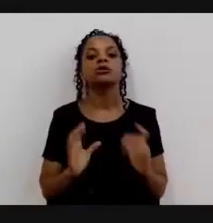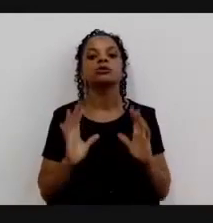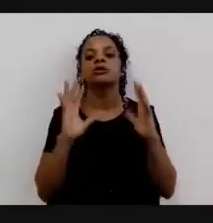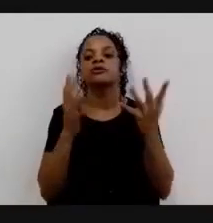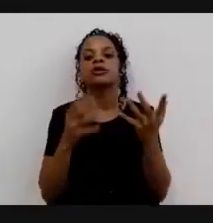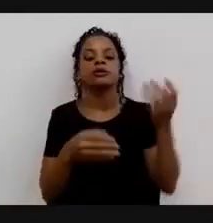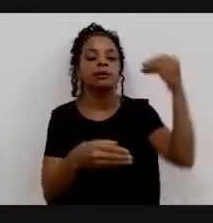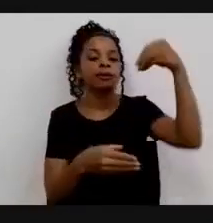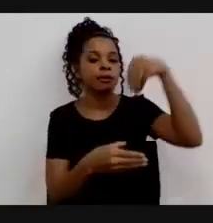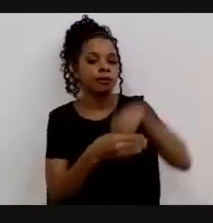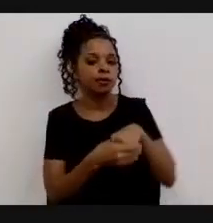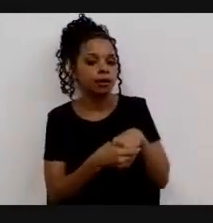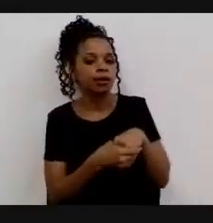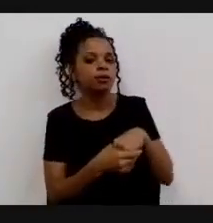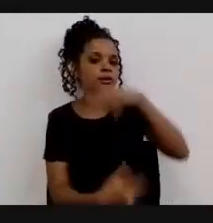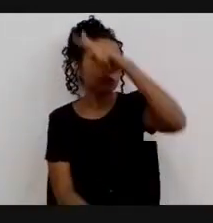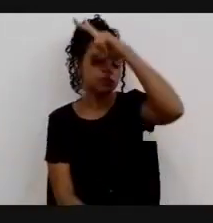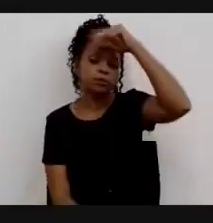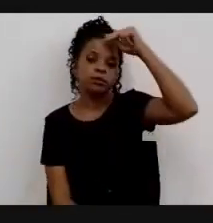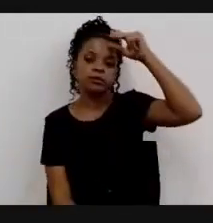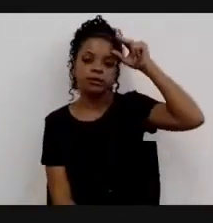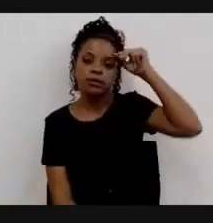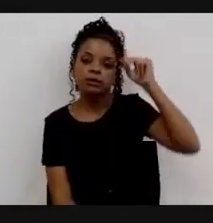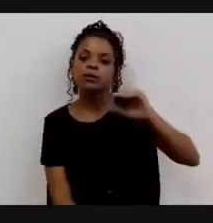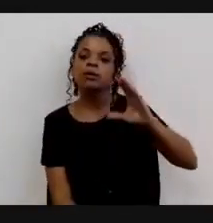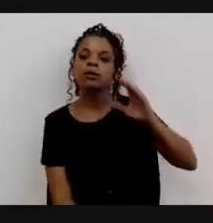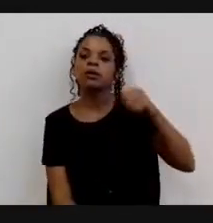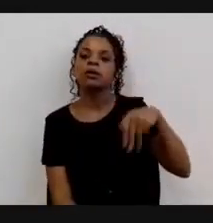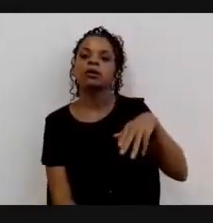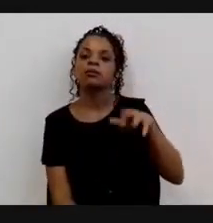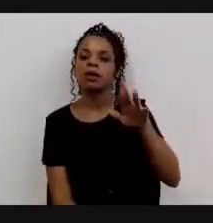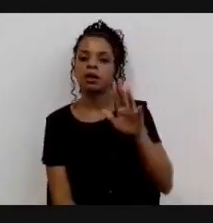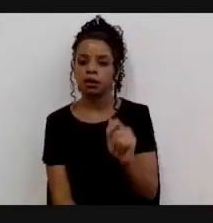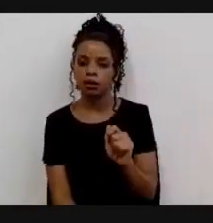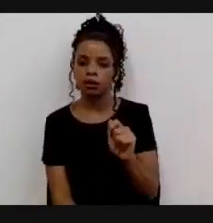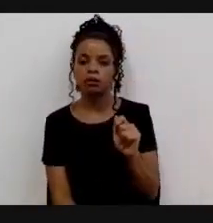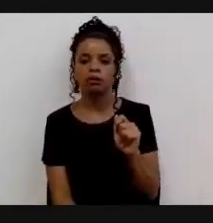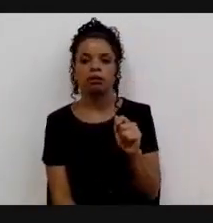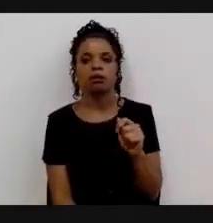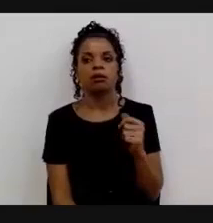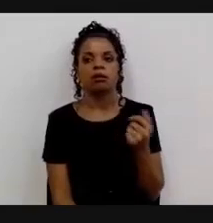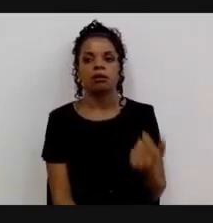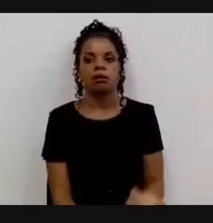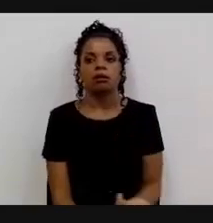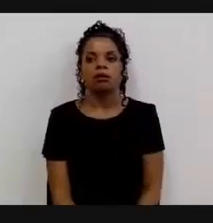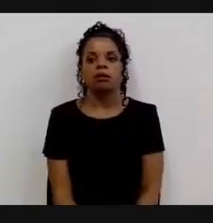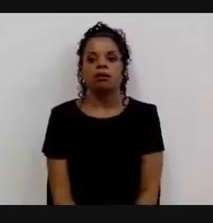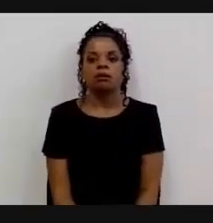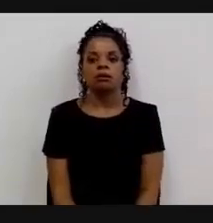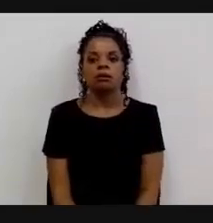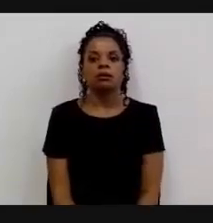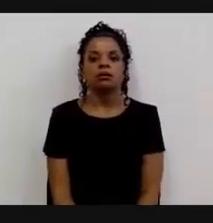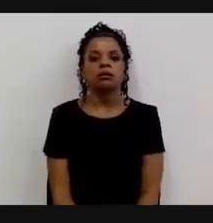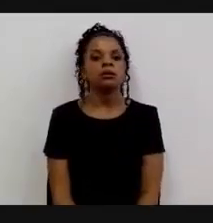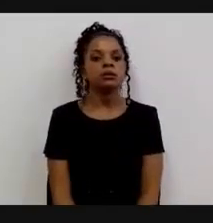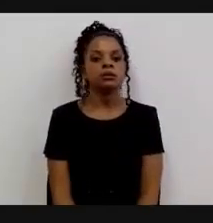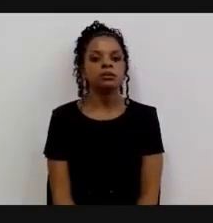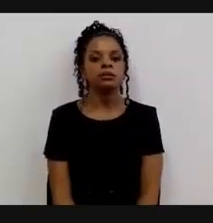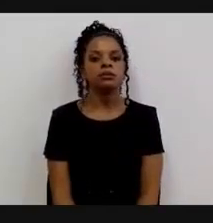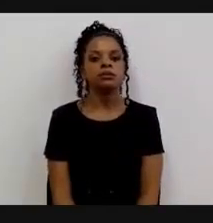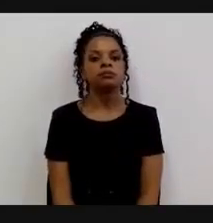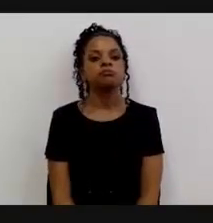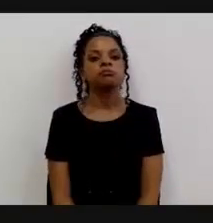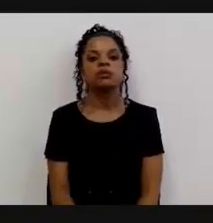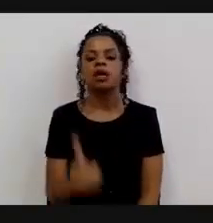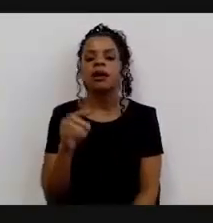Municipal, inclusive tenho que agradecer à própria Câmara Municipal que disponibiliza isso para a gente, né? E é através